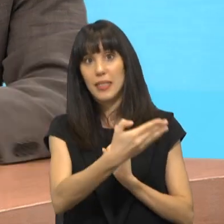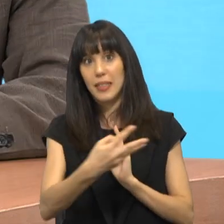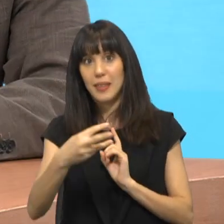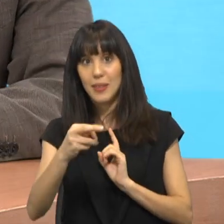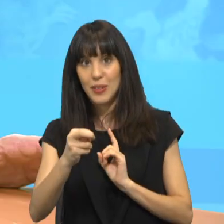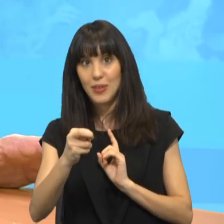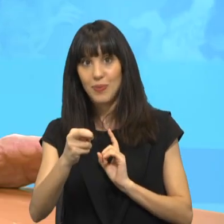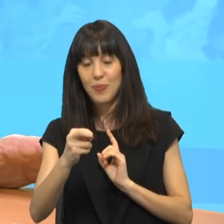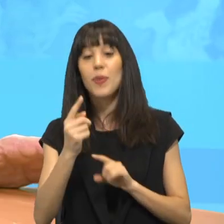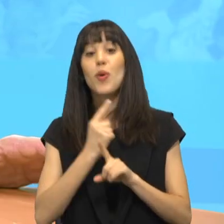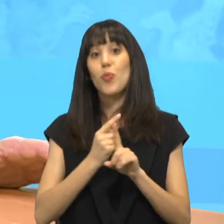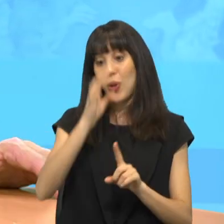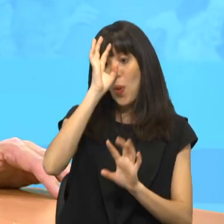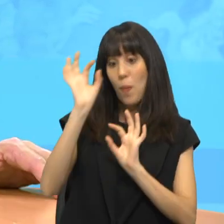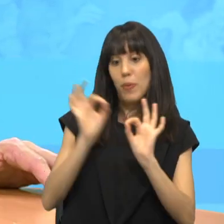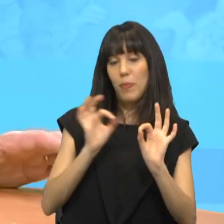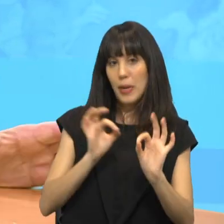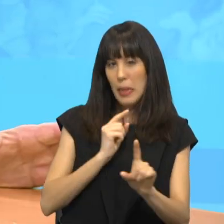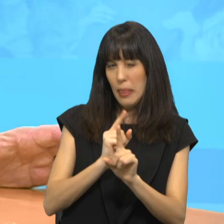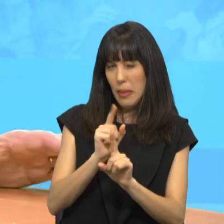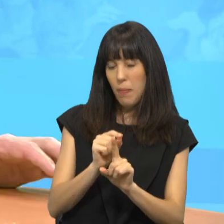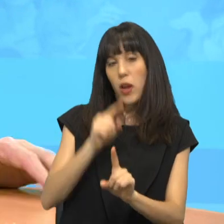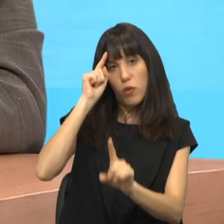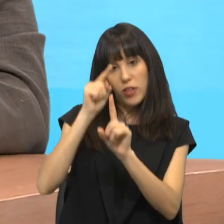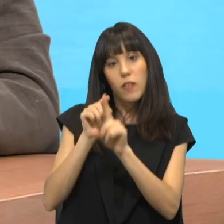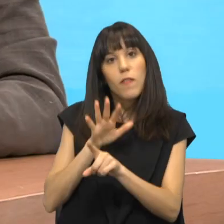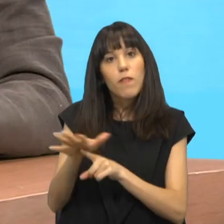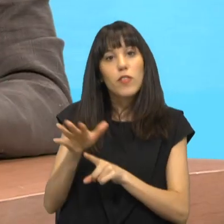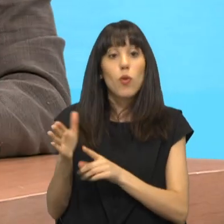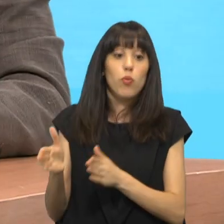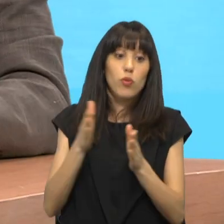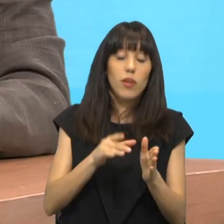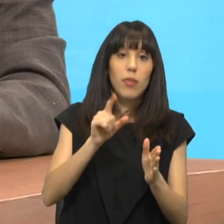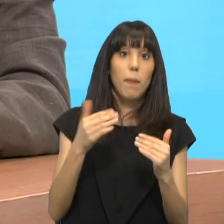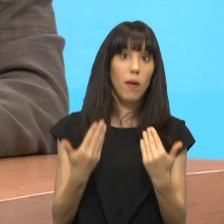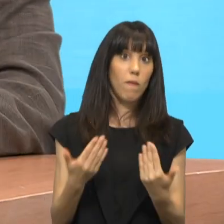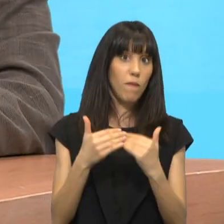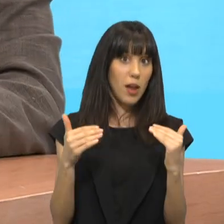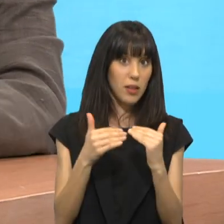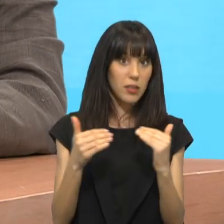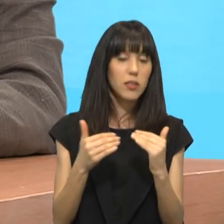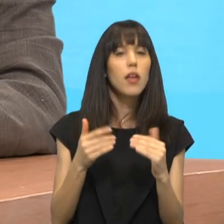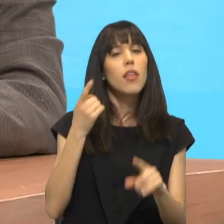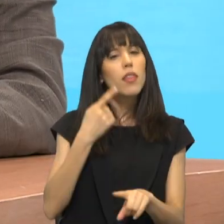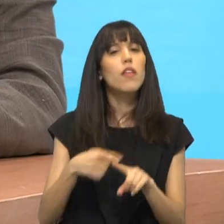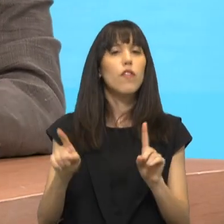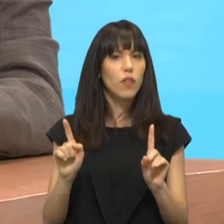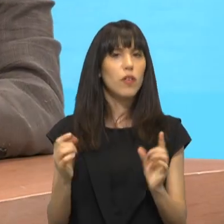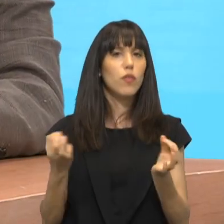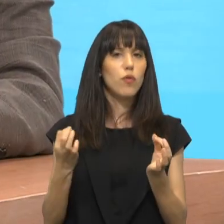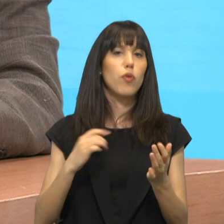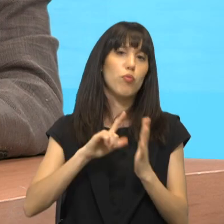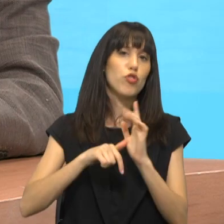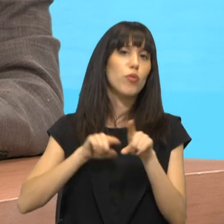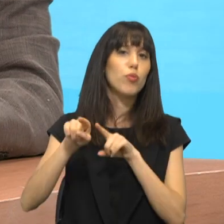Porque organizada também de modo a ter esse outro impacto. E por outro lado também, porque estamos já numa fase diferente do próprio projeto